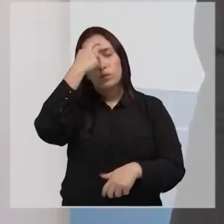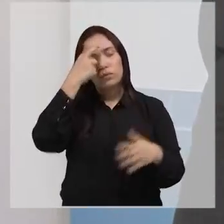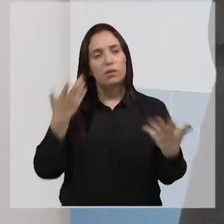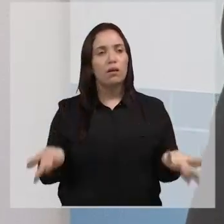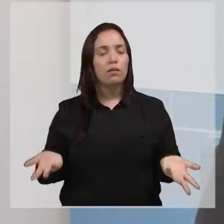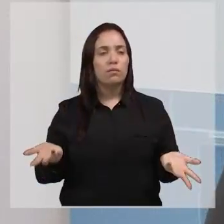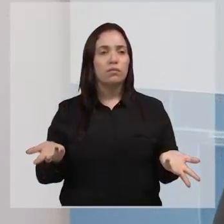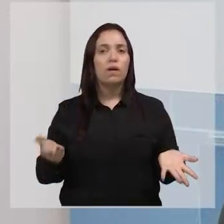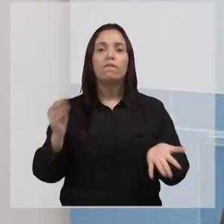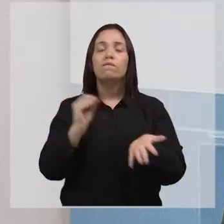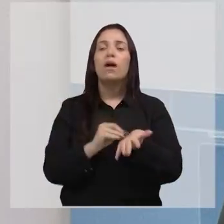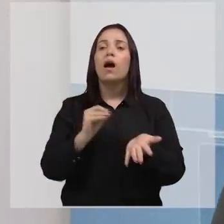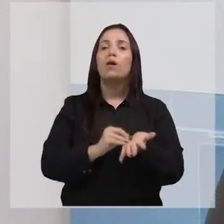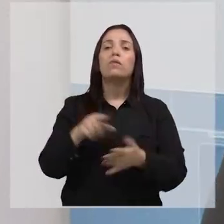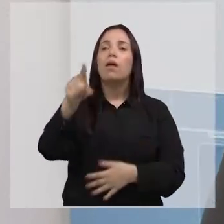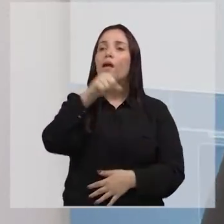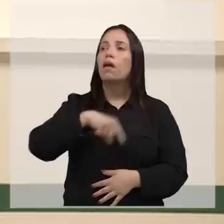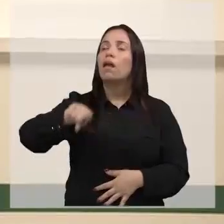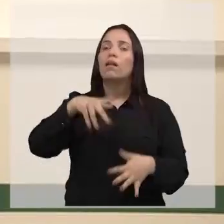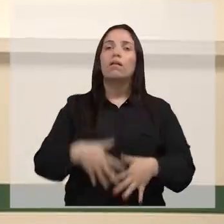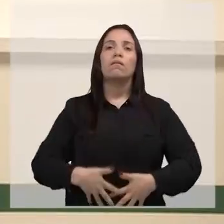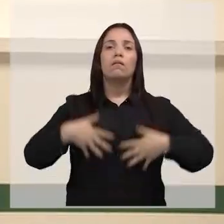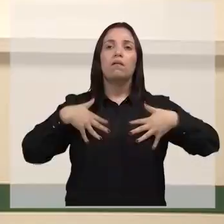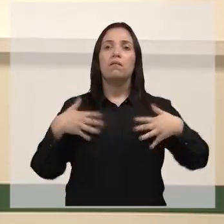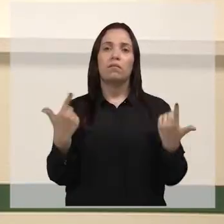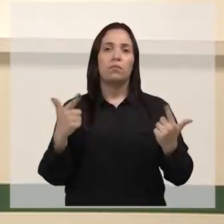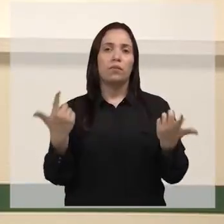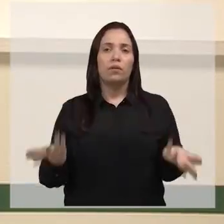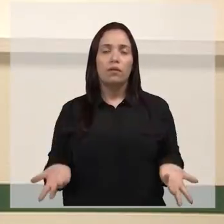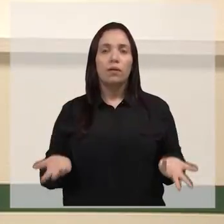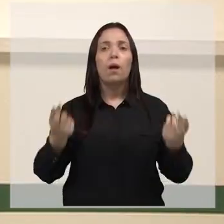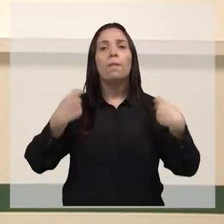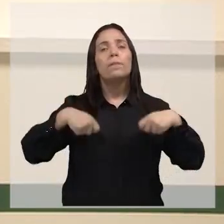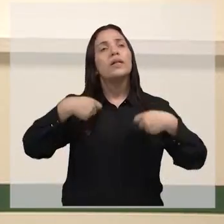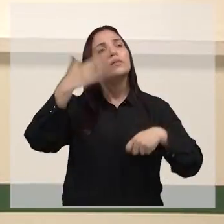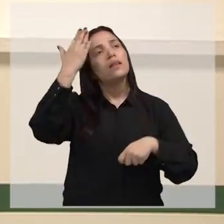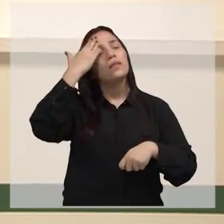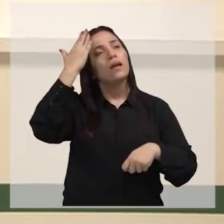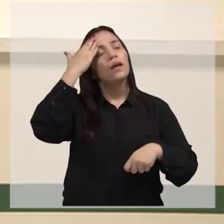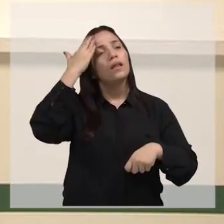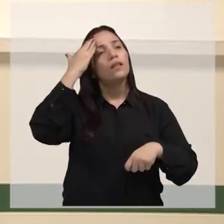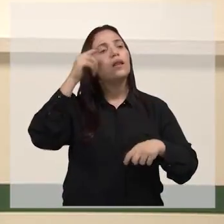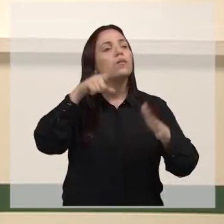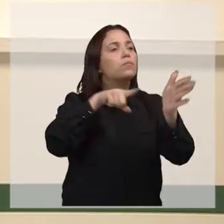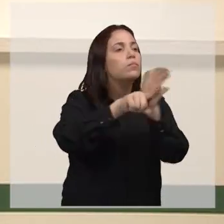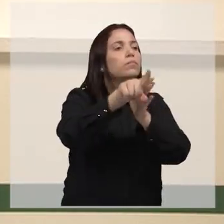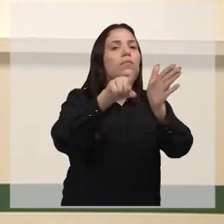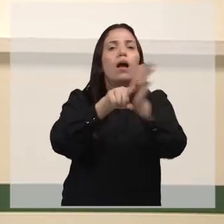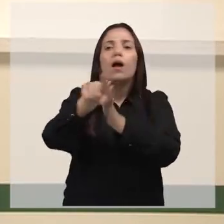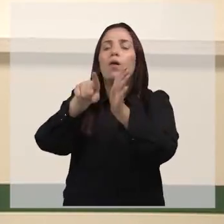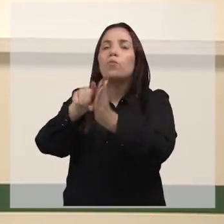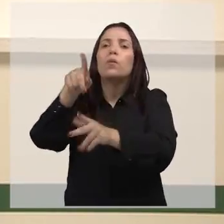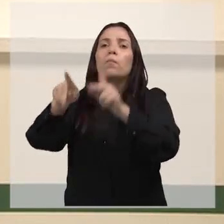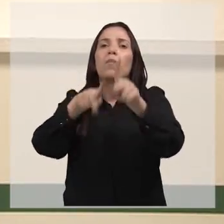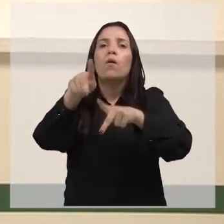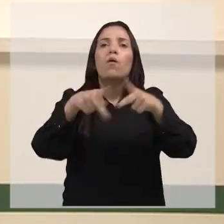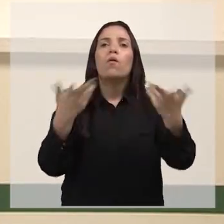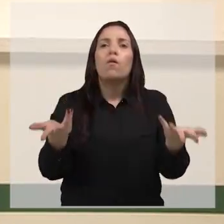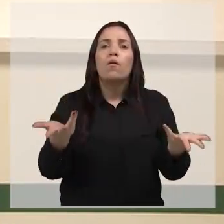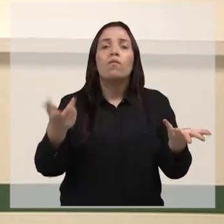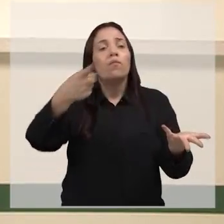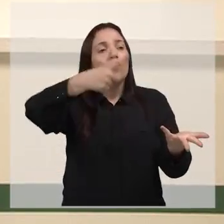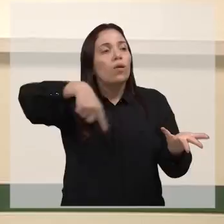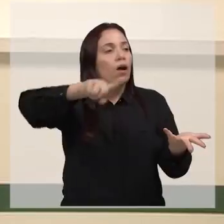parâmetros, né? Qual é a nossa dificuldade, Luiz? É você entender o que é que pensa a população brasileira. Porque a população brasileira está